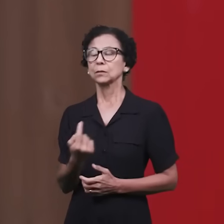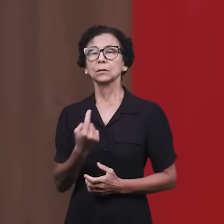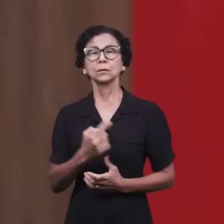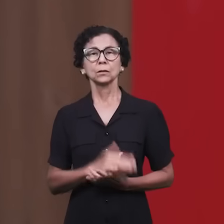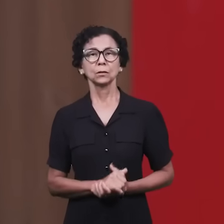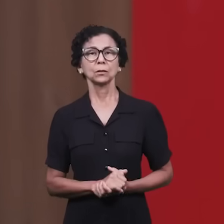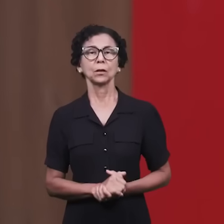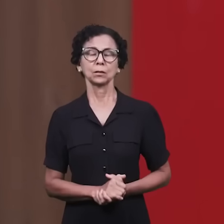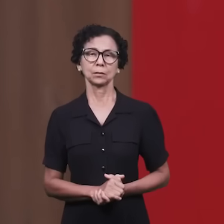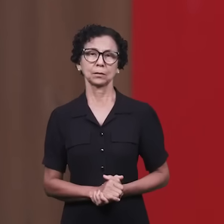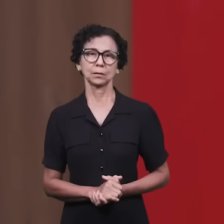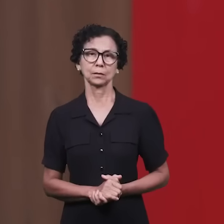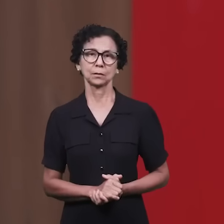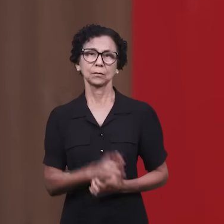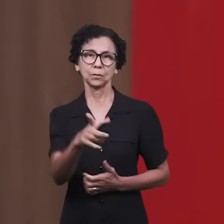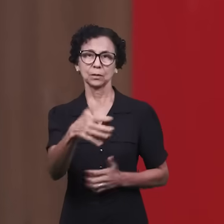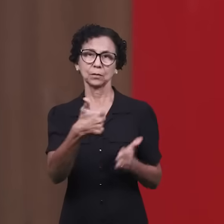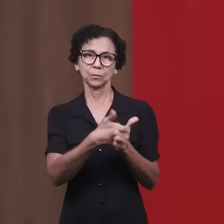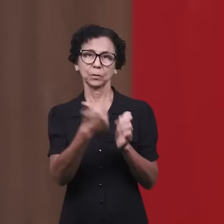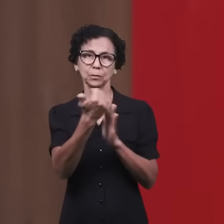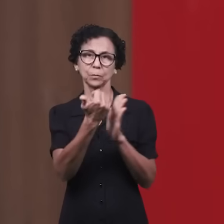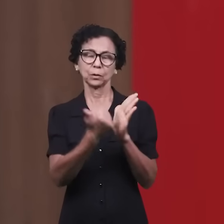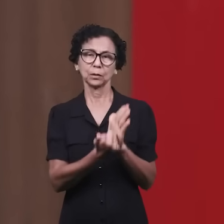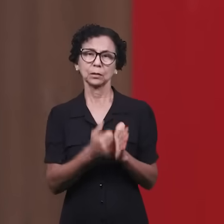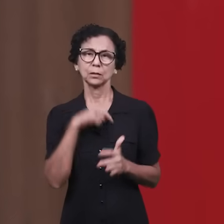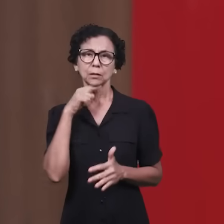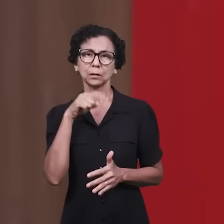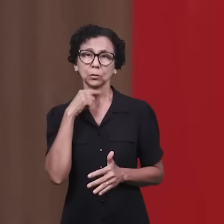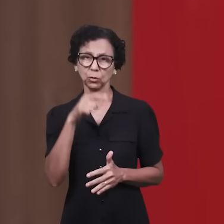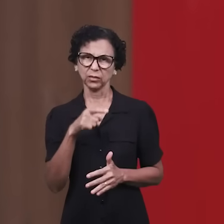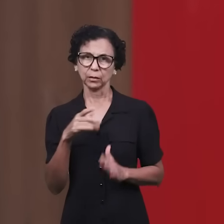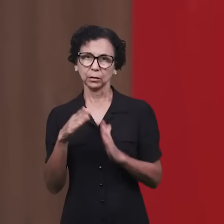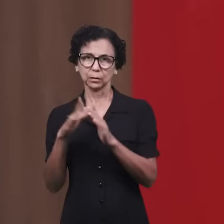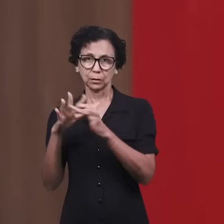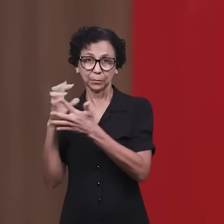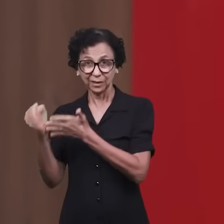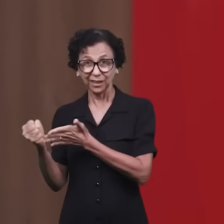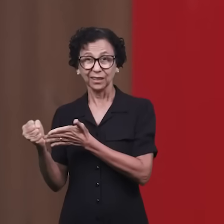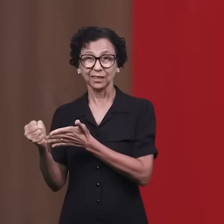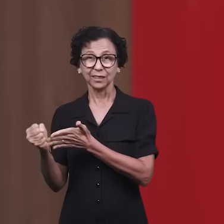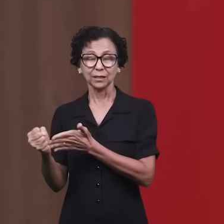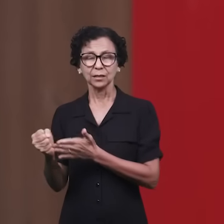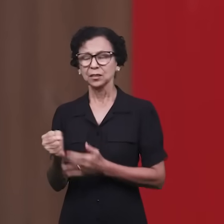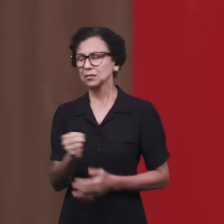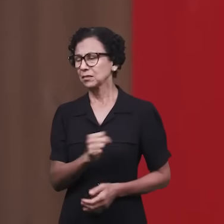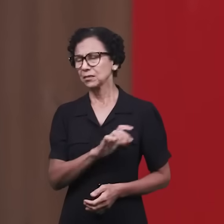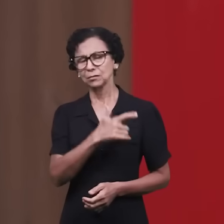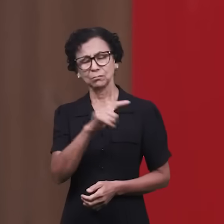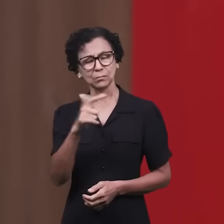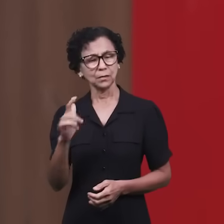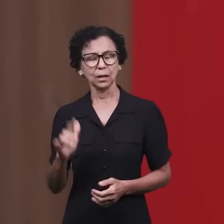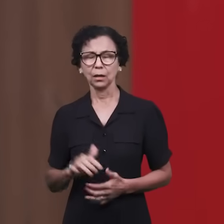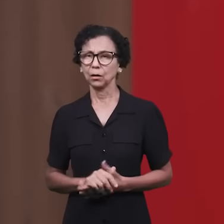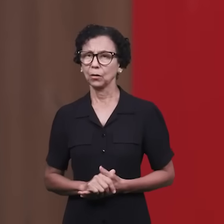você alguma dúvida que a igreja vai ser arrebatada? Nenhuma. Você tem alguma dúvida que seus pecados foram perdoados? Nenhum. Você